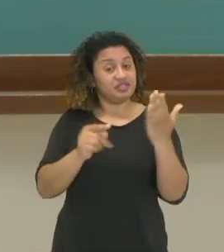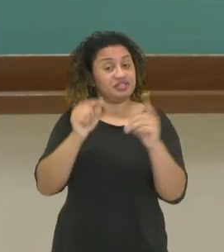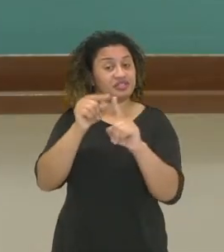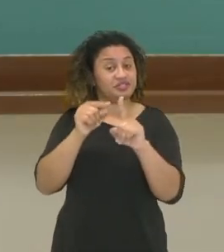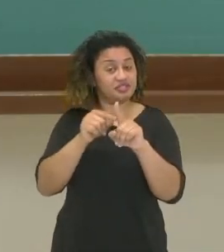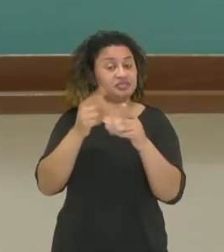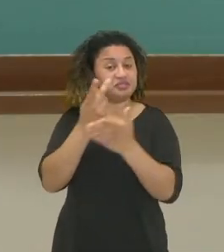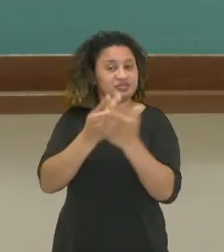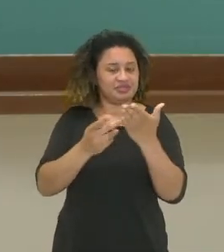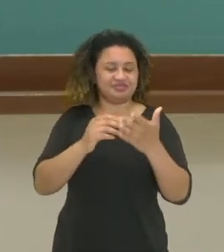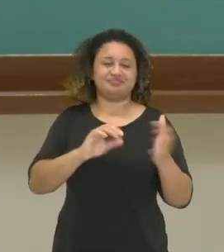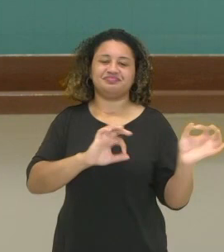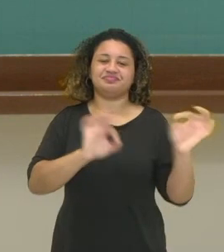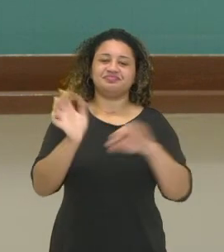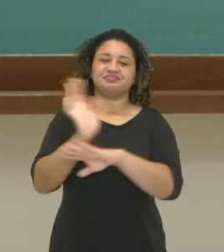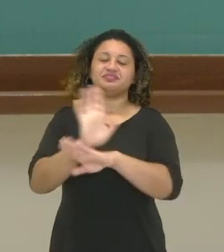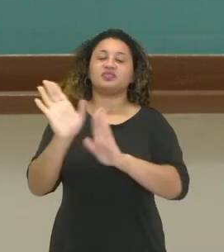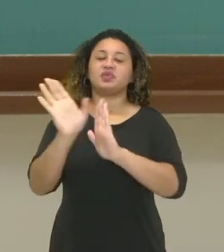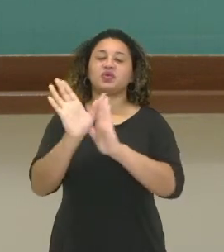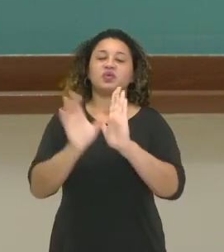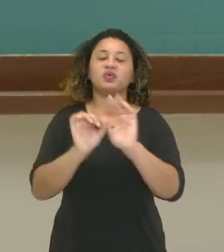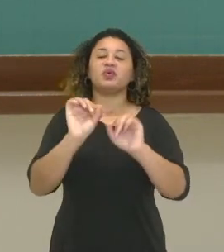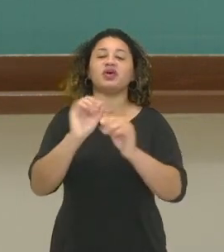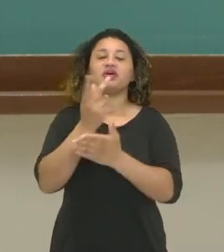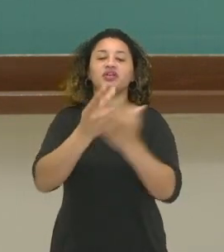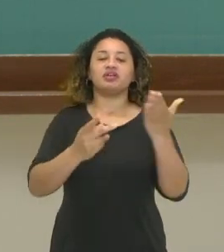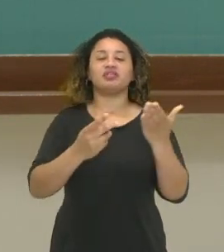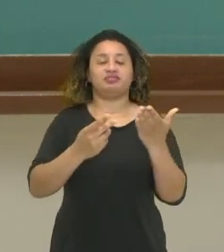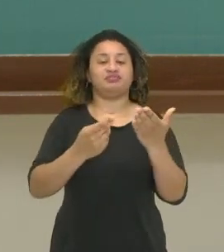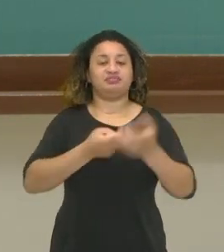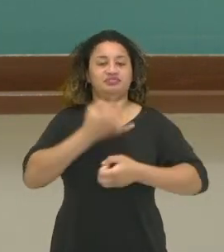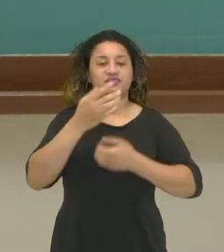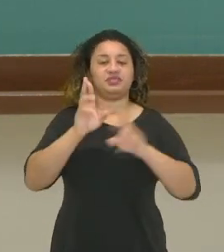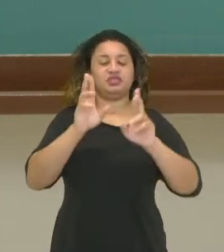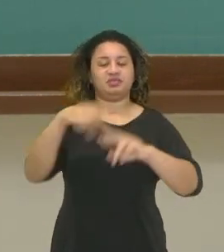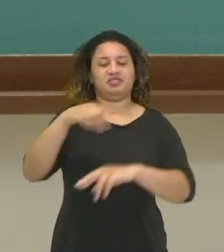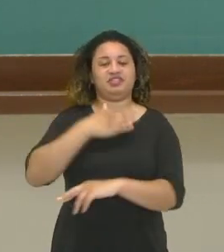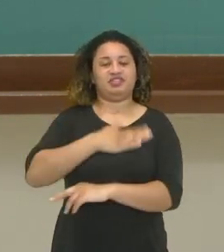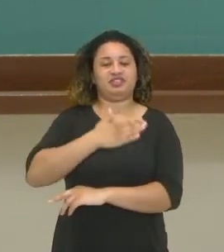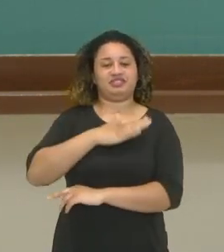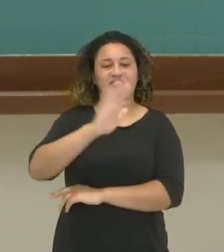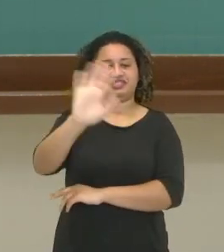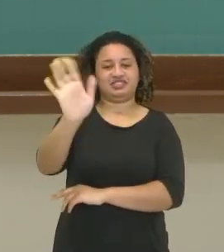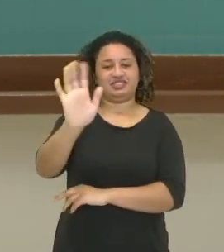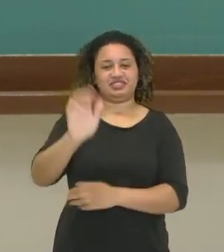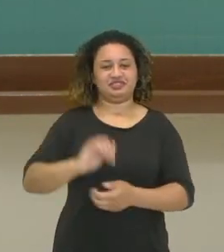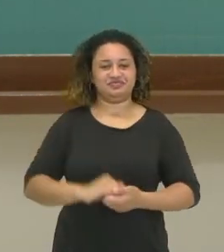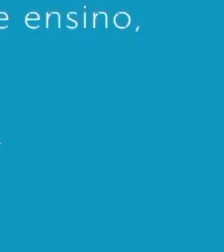Neste vídeo falamos sobre poesia. Espero que você tenha gostado e até breve.